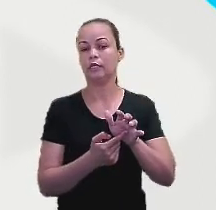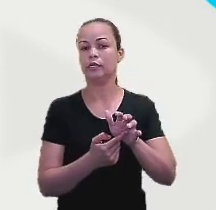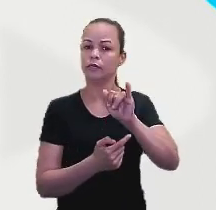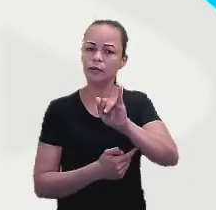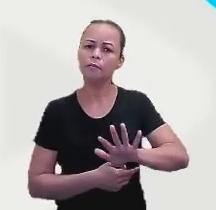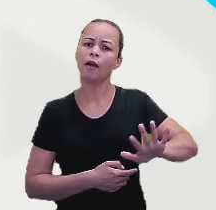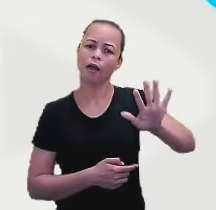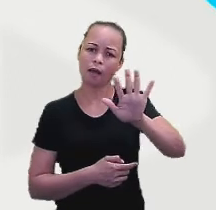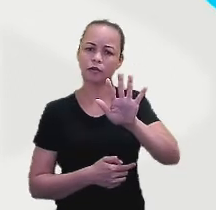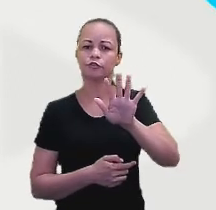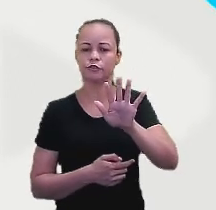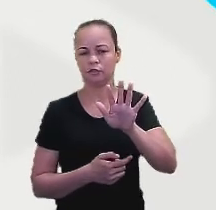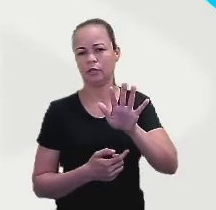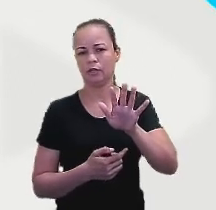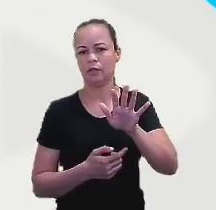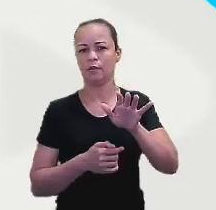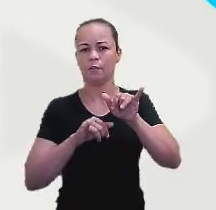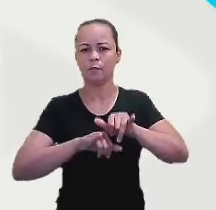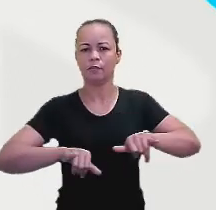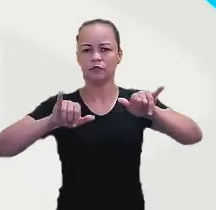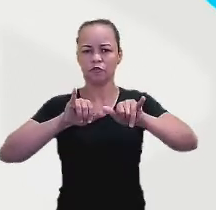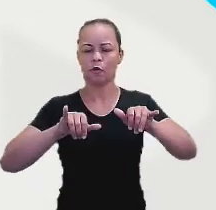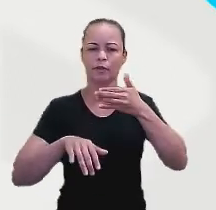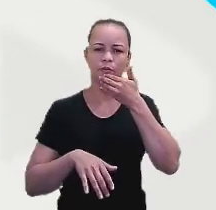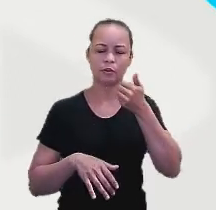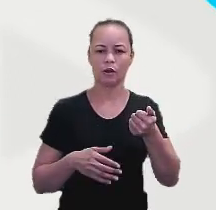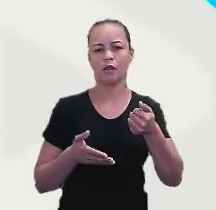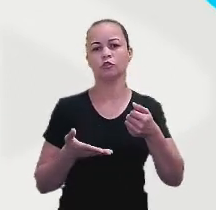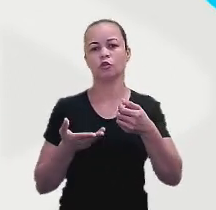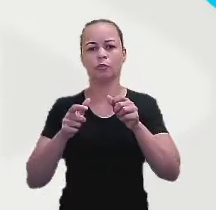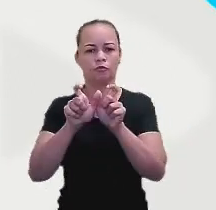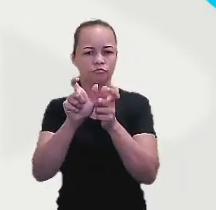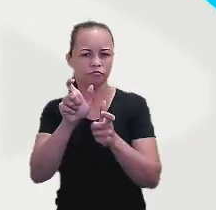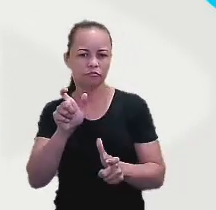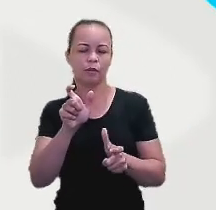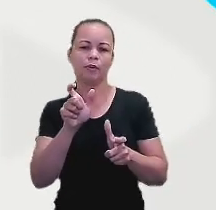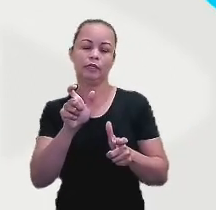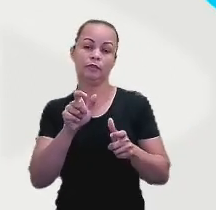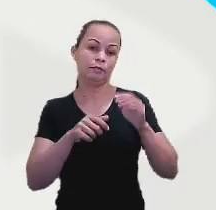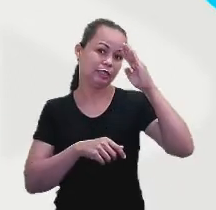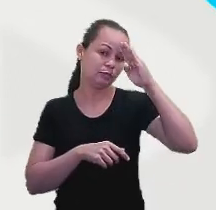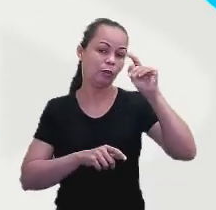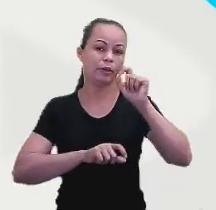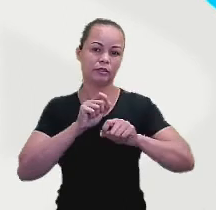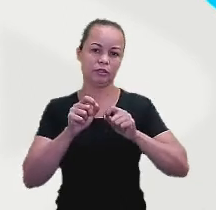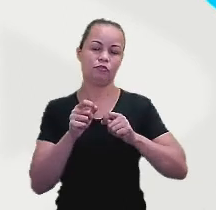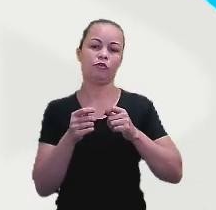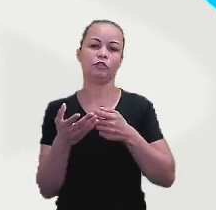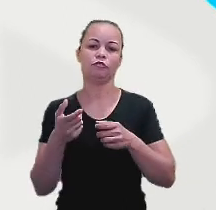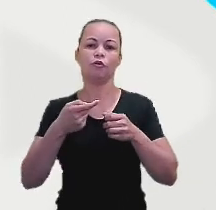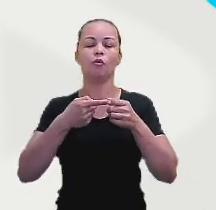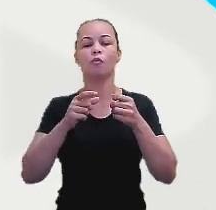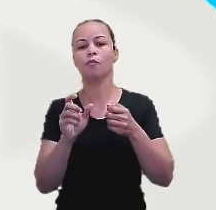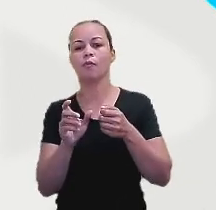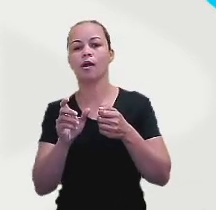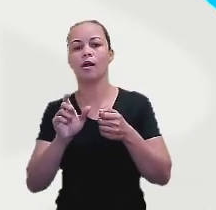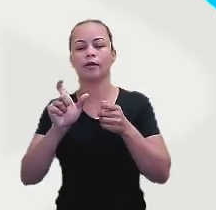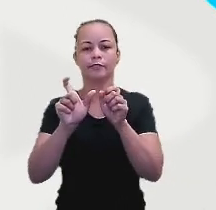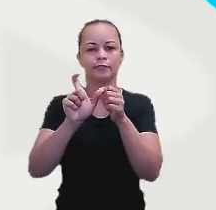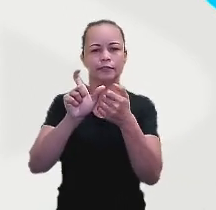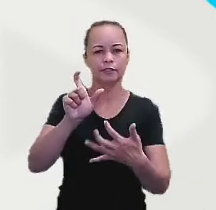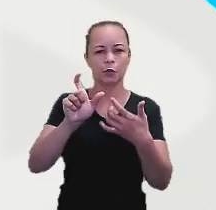ilustrações para melhorar aí a informação sobre o verbete, principalmente se for uma enciclopédia. Também no dicionário a